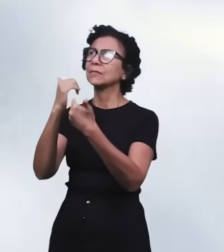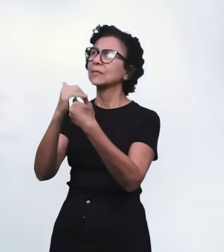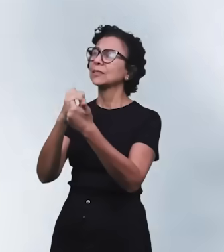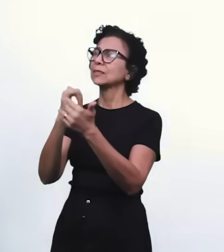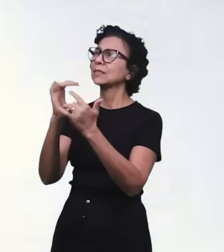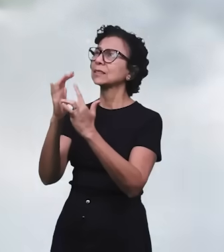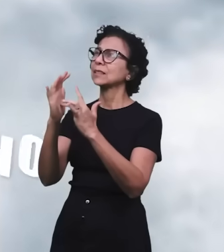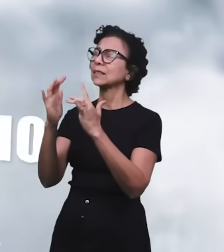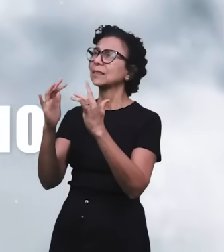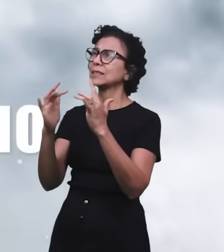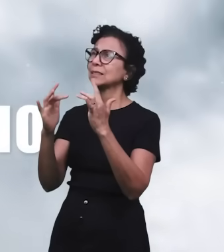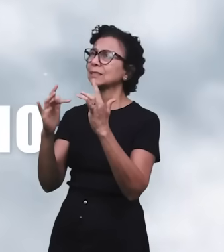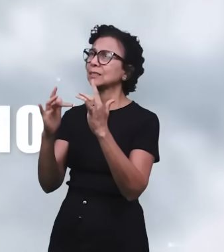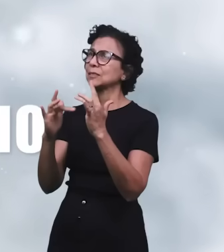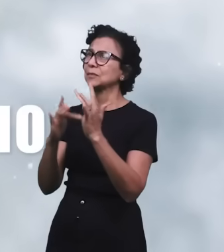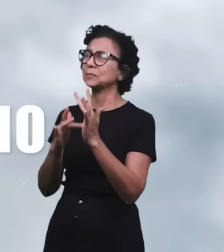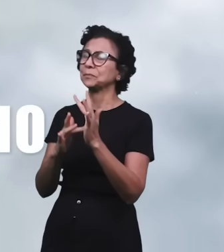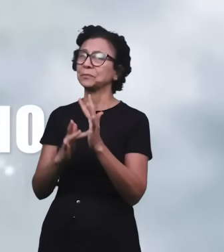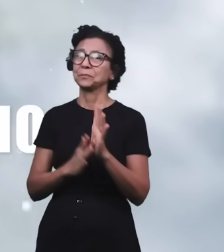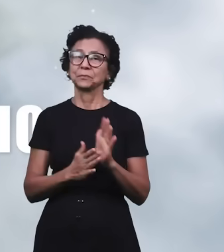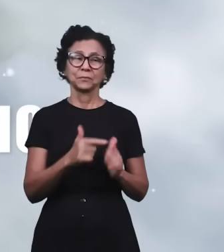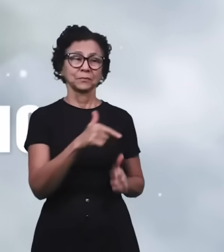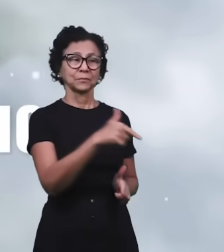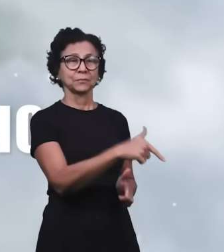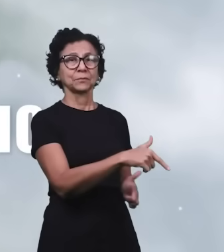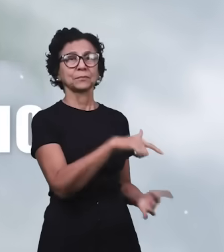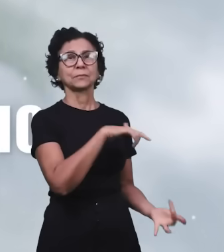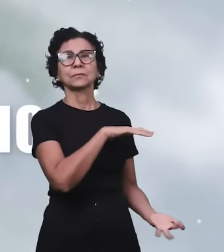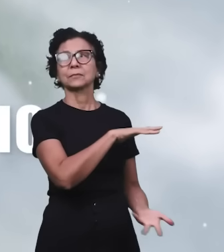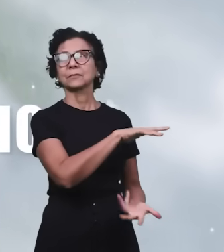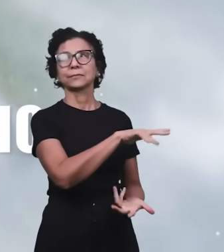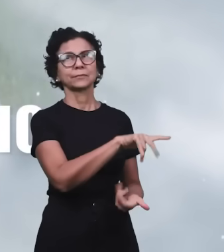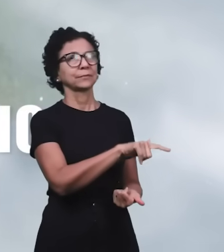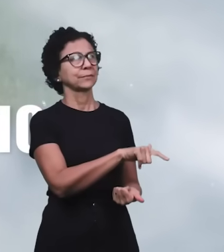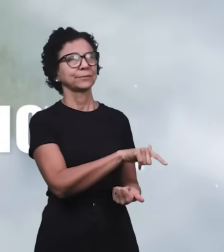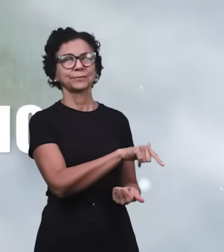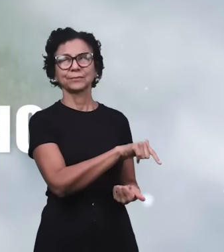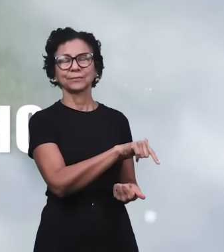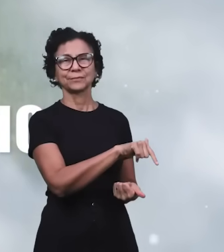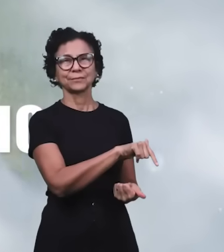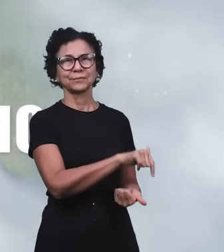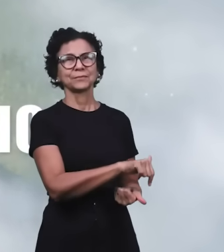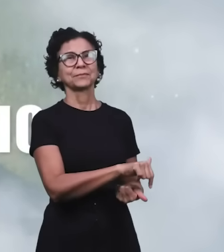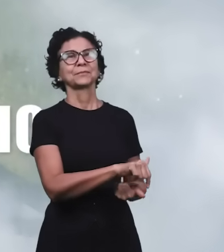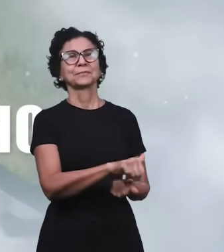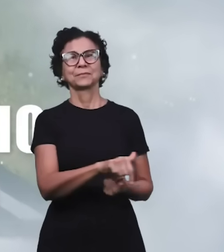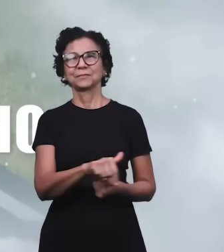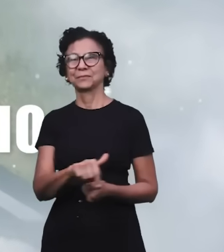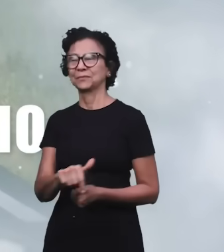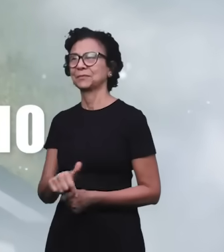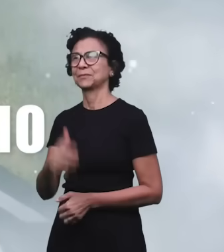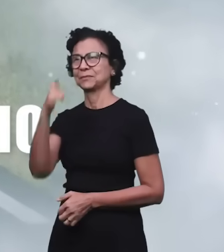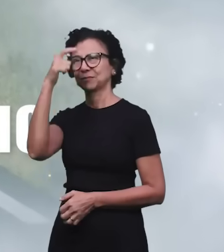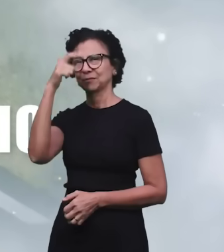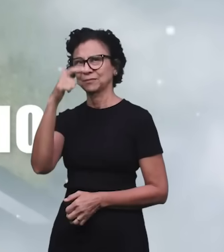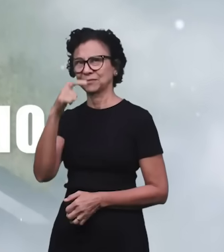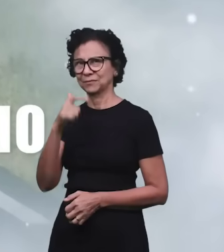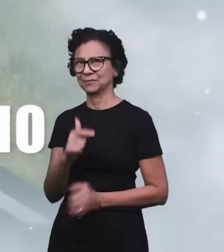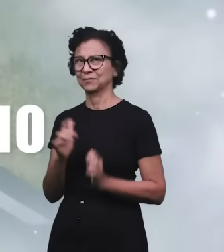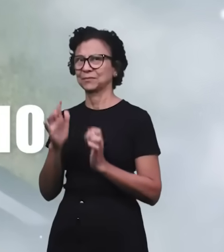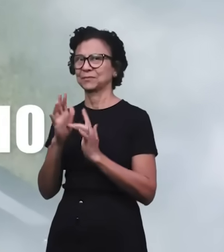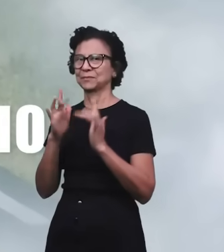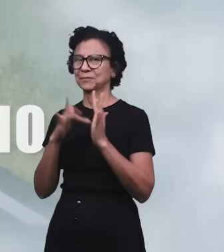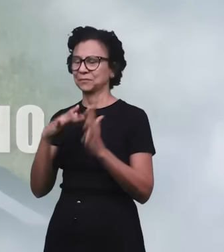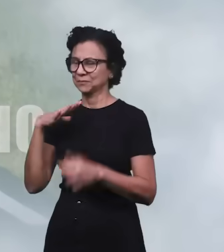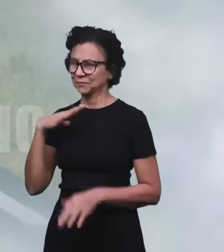deu: não sigas por outro caminho, que a porta do